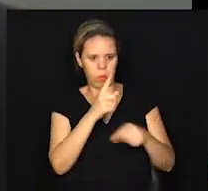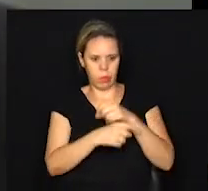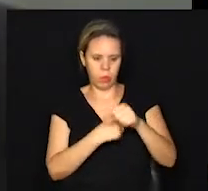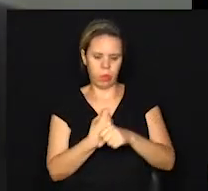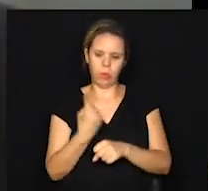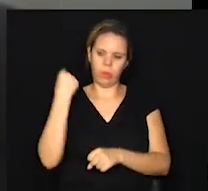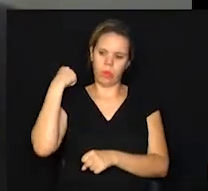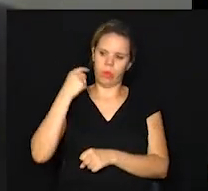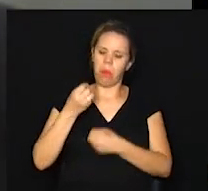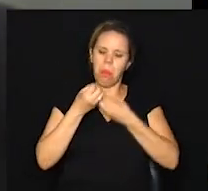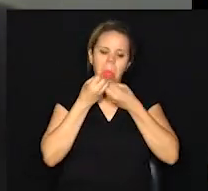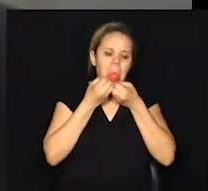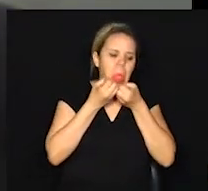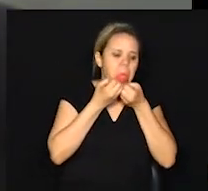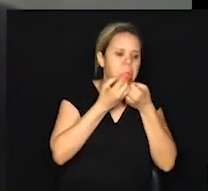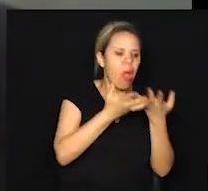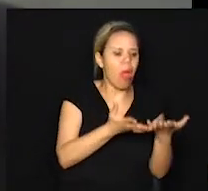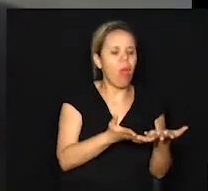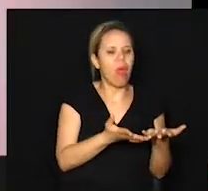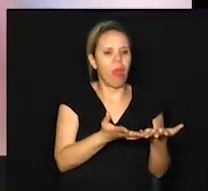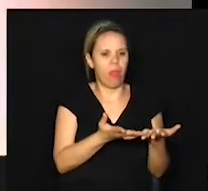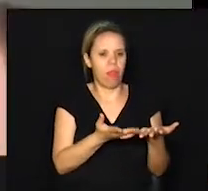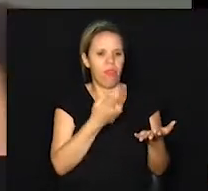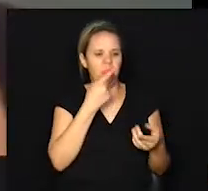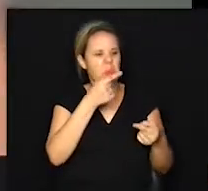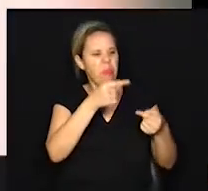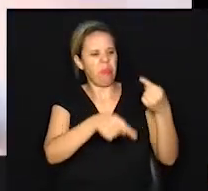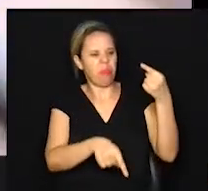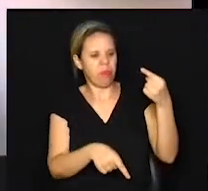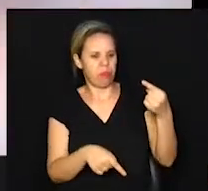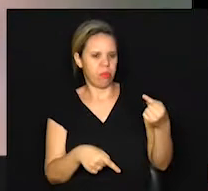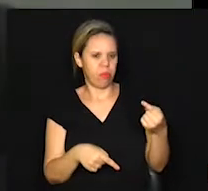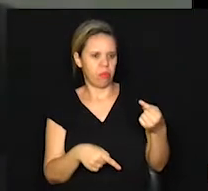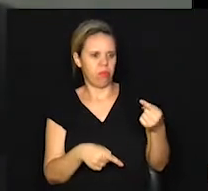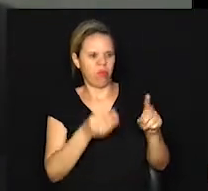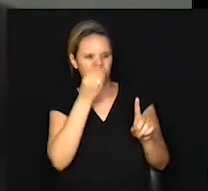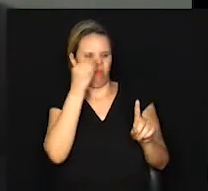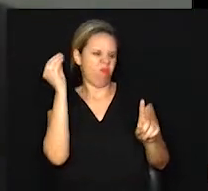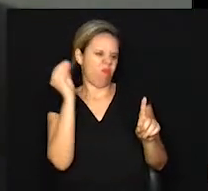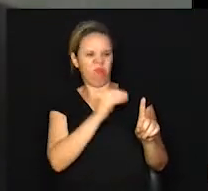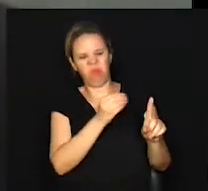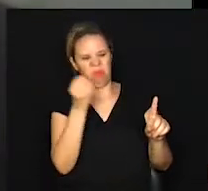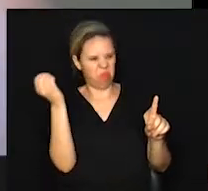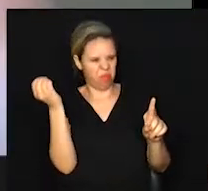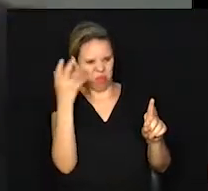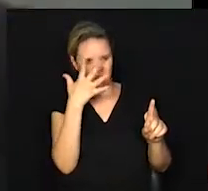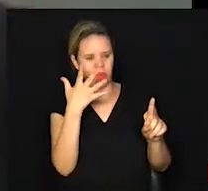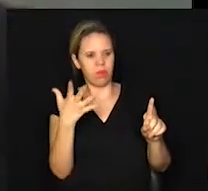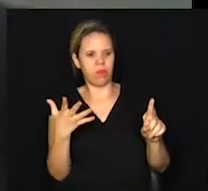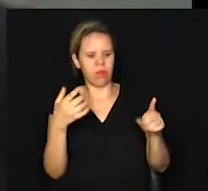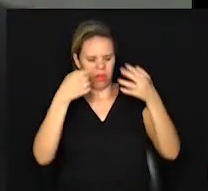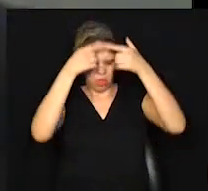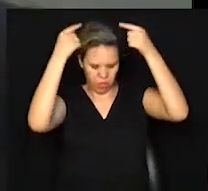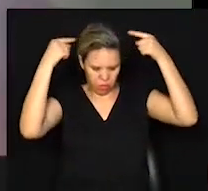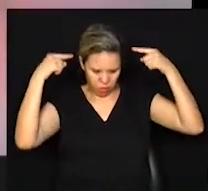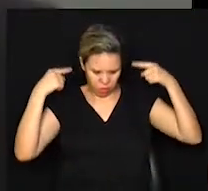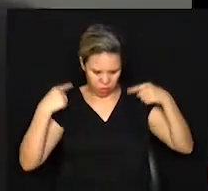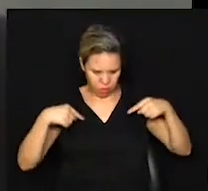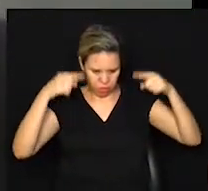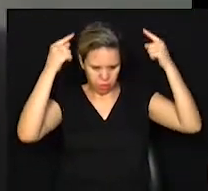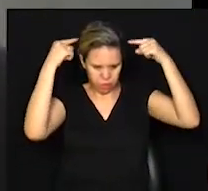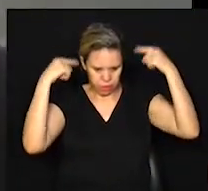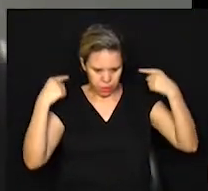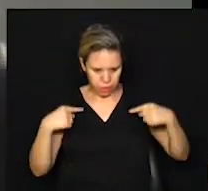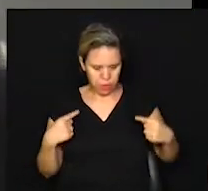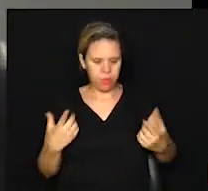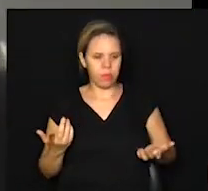um comentário desabonador que expôs ela ao ridículo perante a sala em relação ao cabelo dela, destacando como